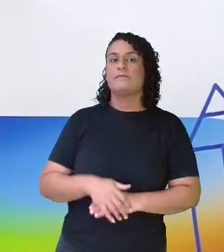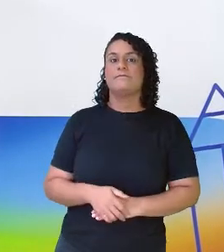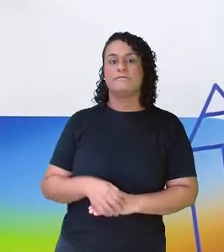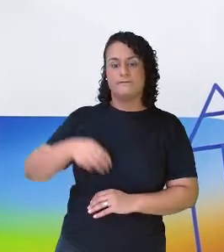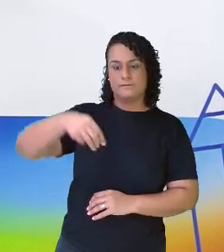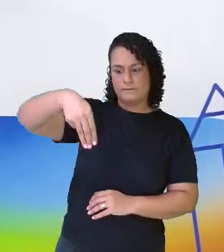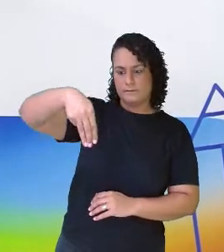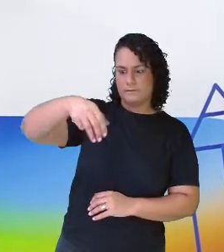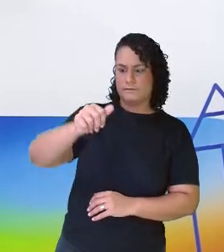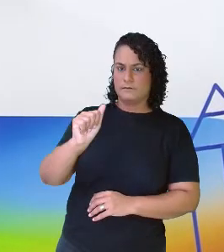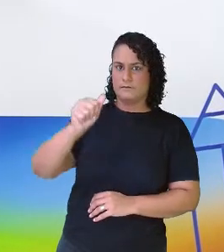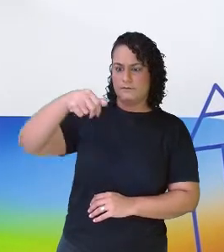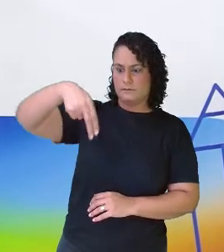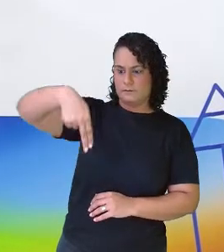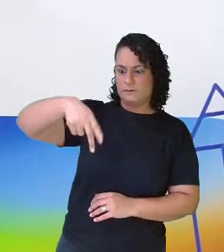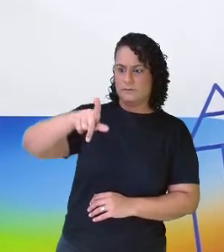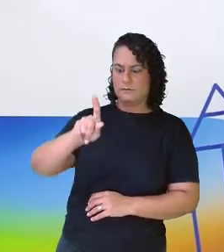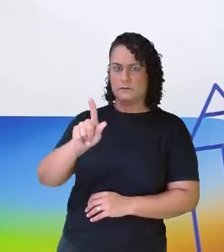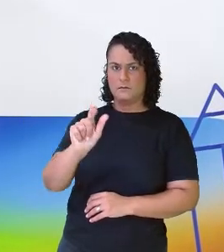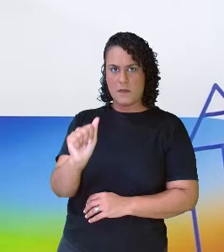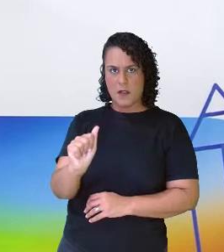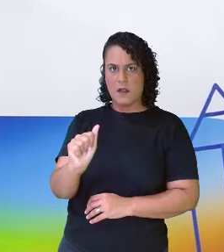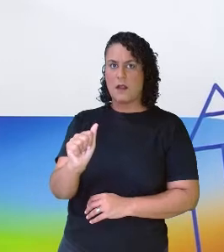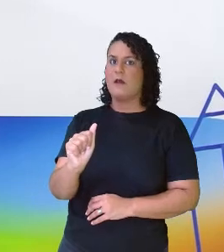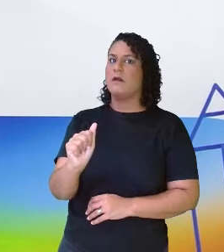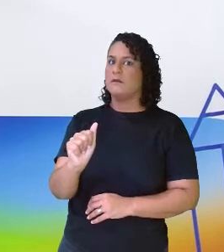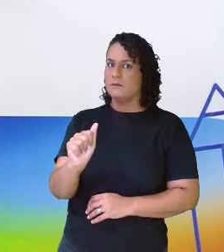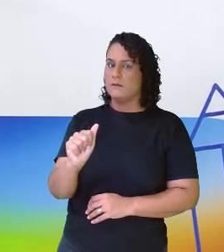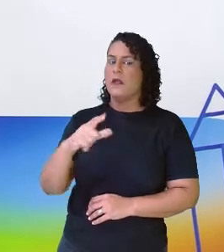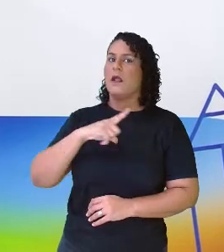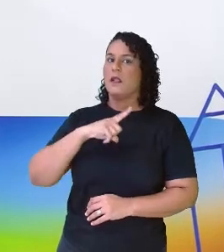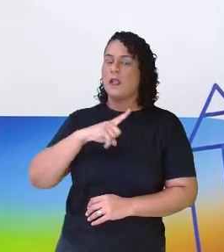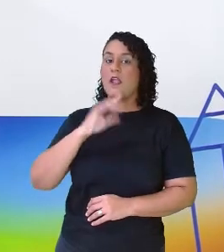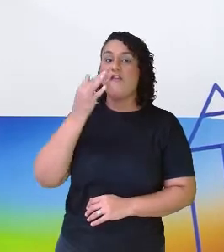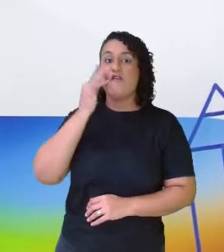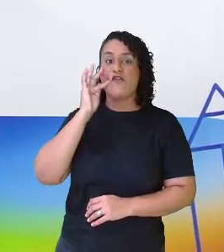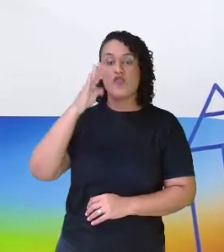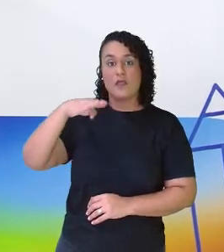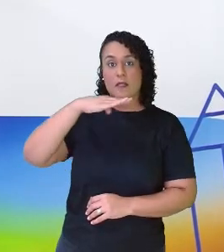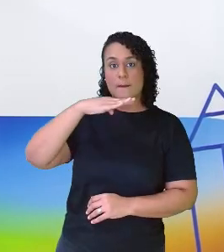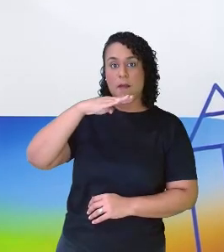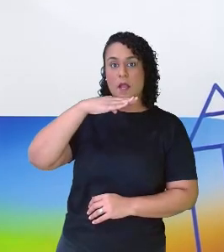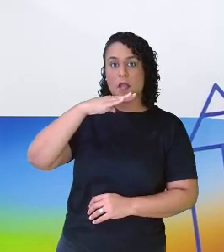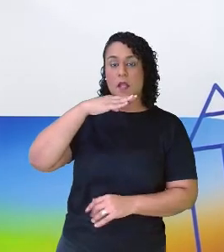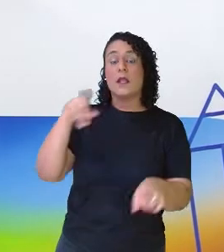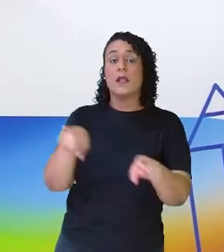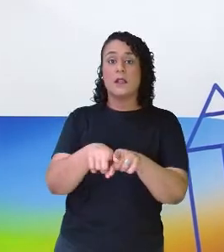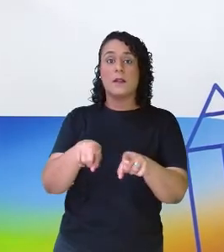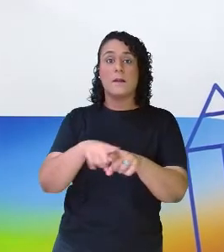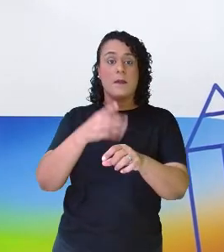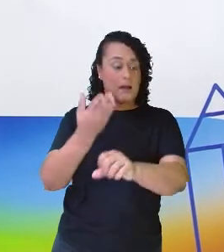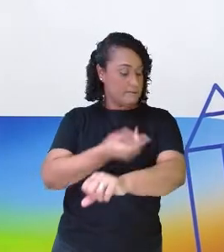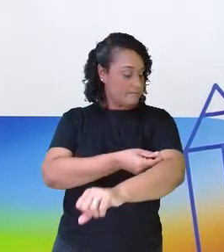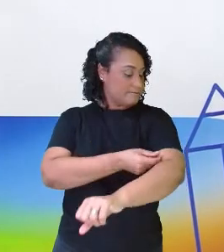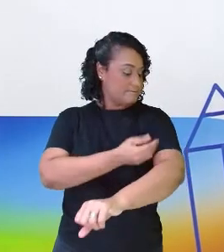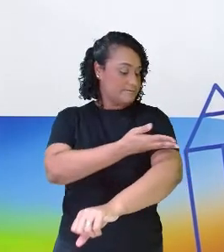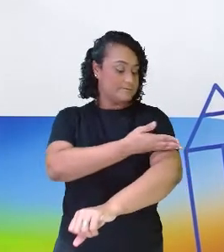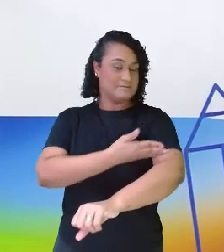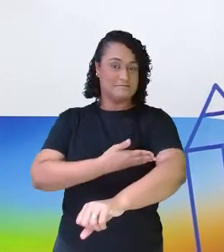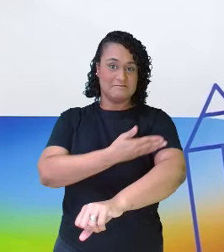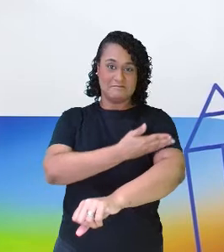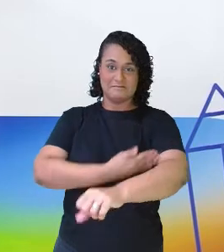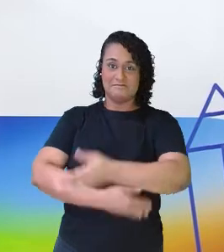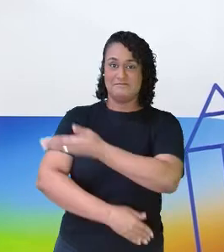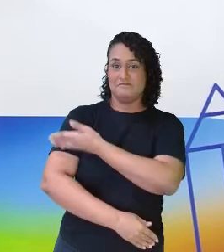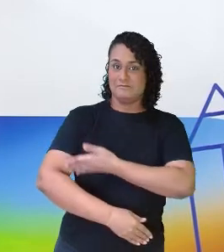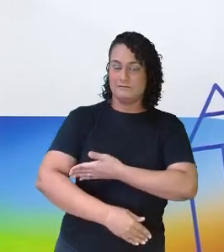manga. Existem vários significados para manga. Existe a manga fruta e existe a manga, ó, da camisa. Bem